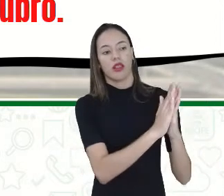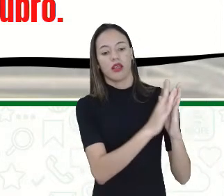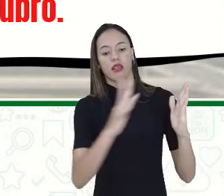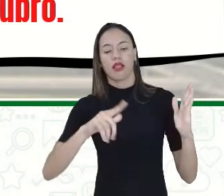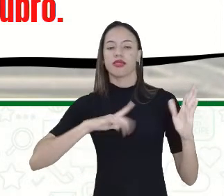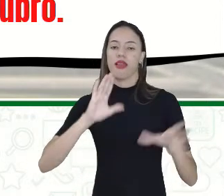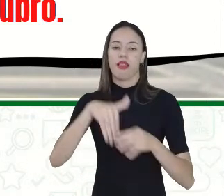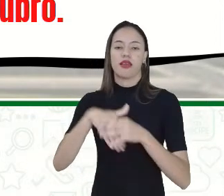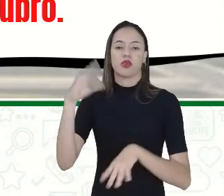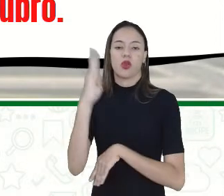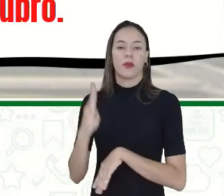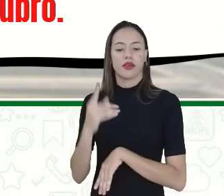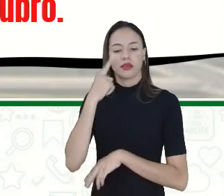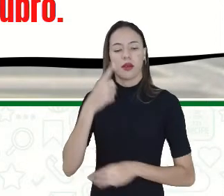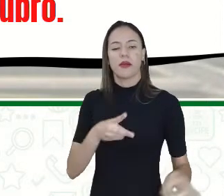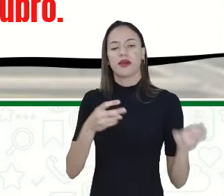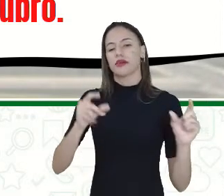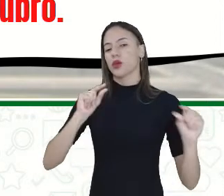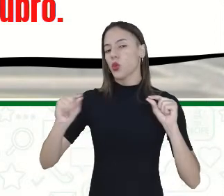gente observa que